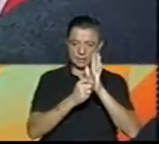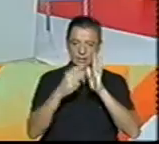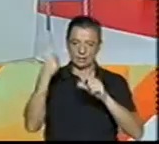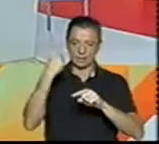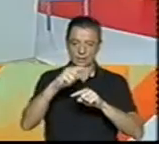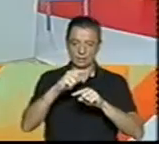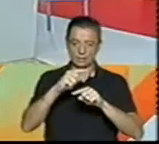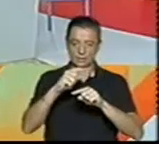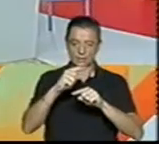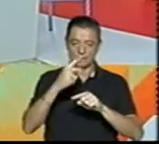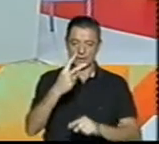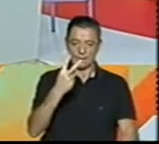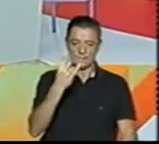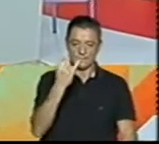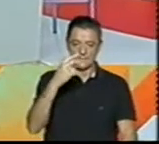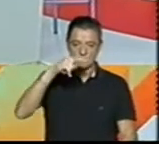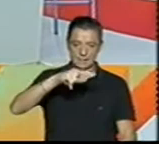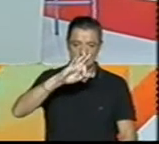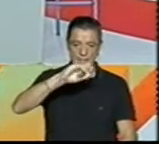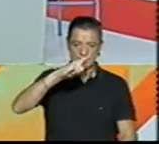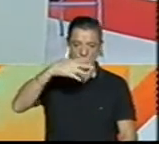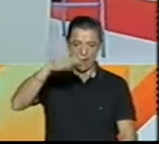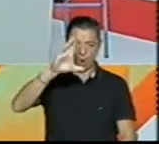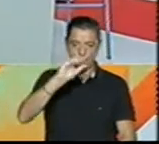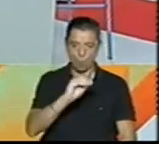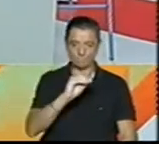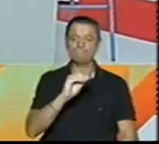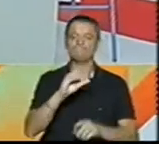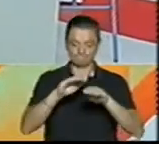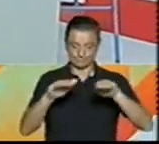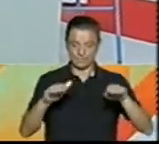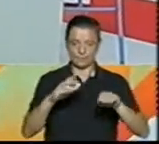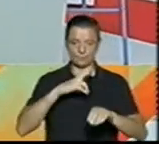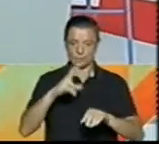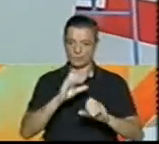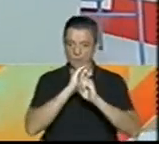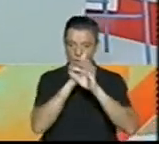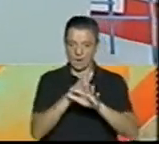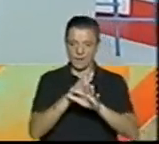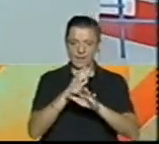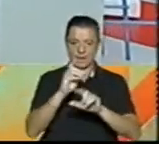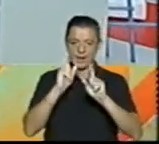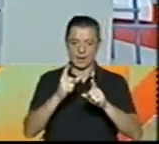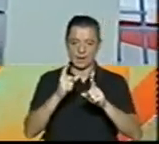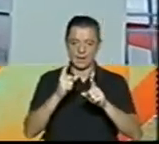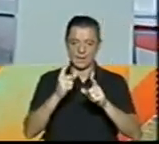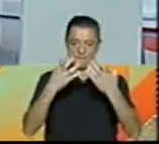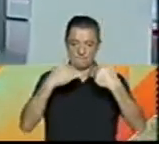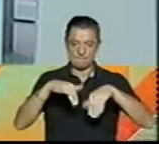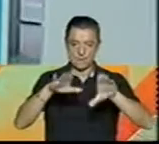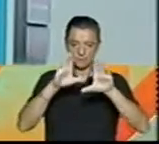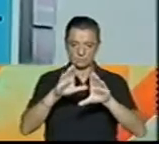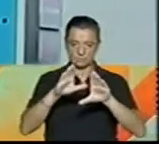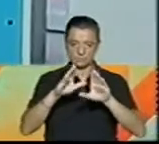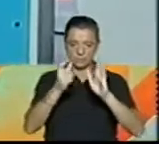aqui a introdução do vinhão, que na receita da mesa dos portugueses não estava... Não estava o vinhão. Não estava, não estava o vinhão. Isso faz a diferença, de